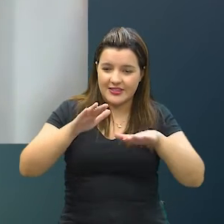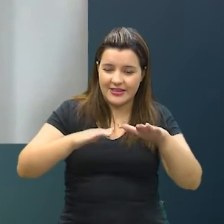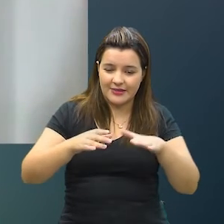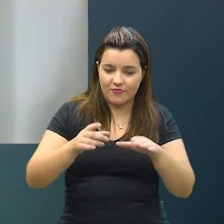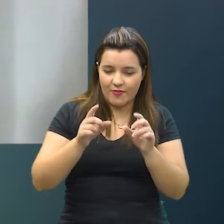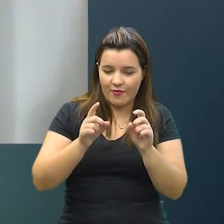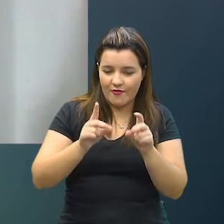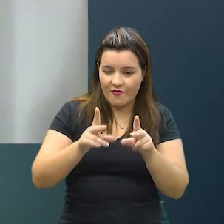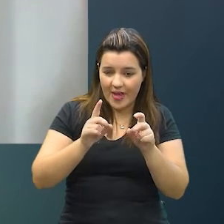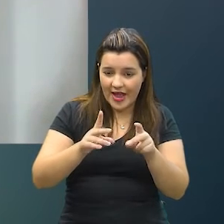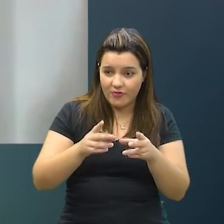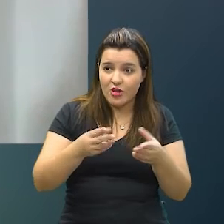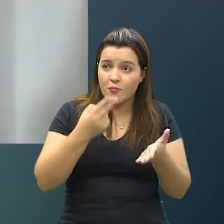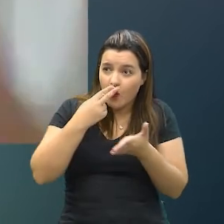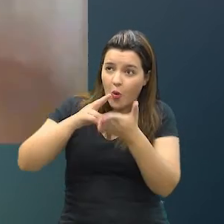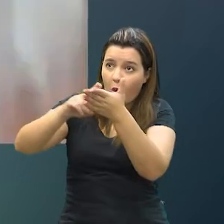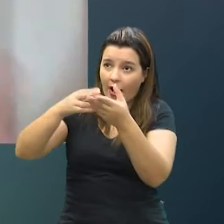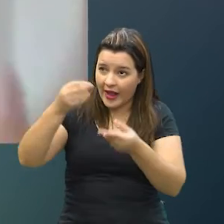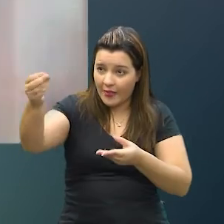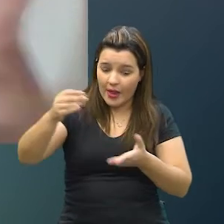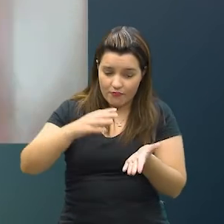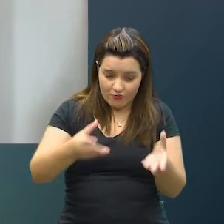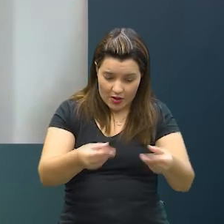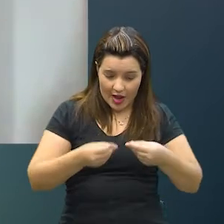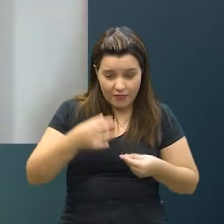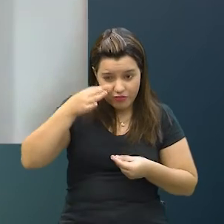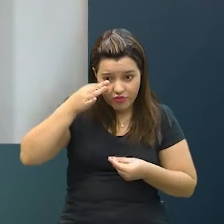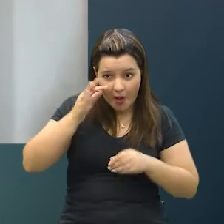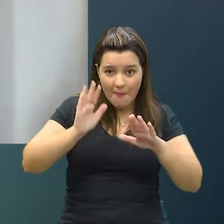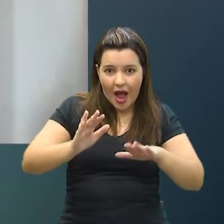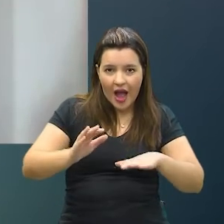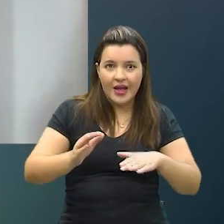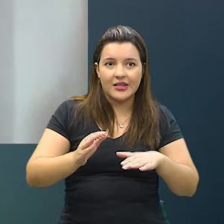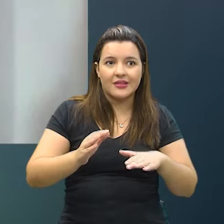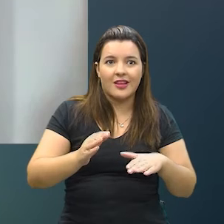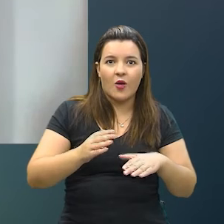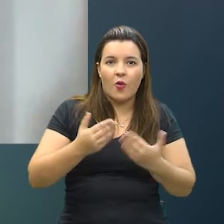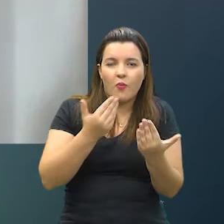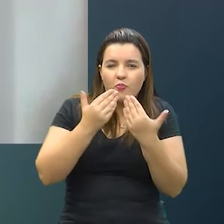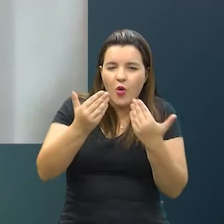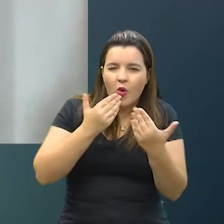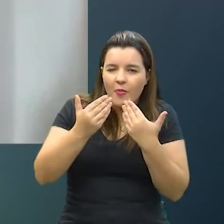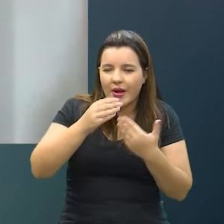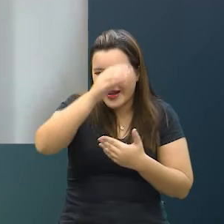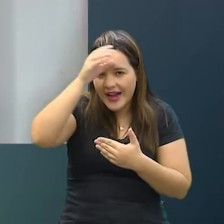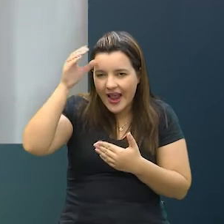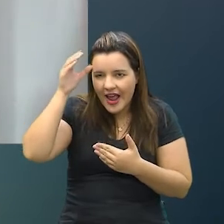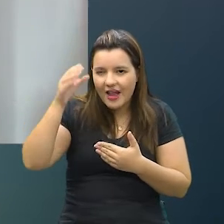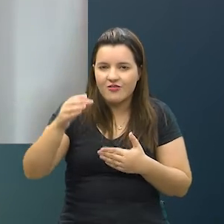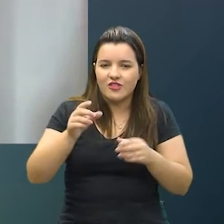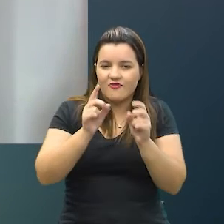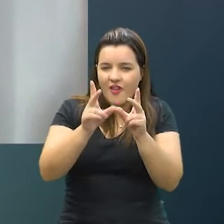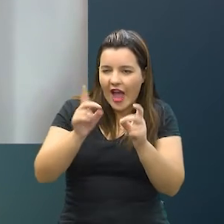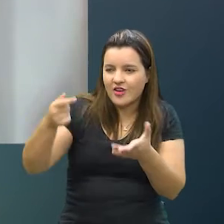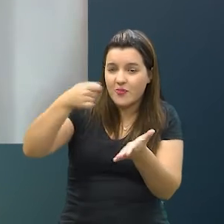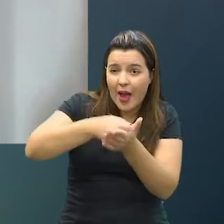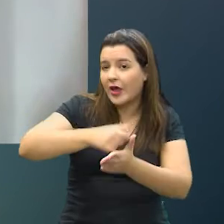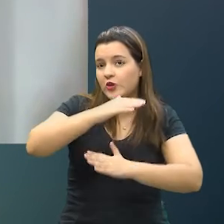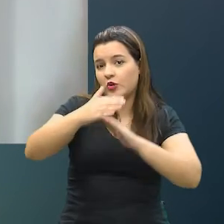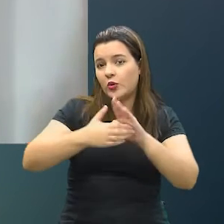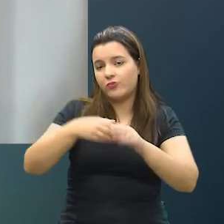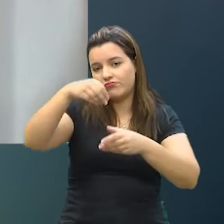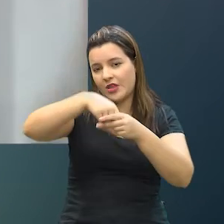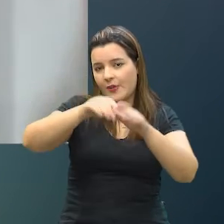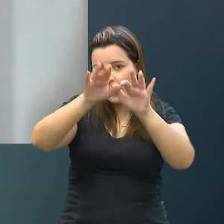relacionar com o cliente, uma forma de vender, de chegar até o cliente de uma forma digital,